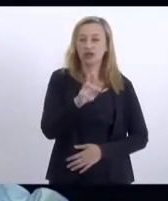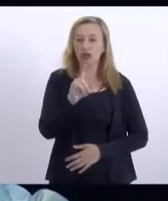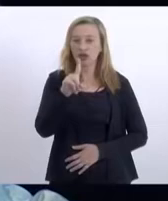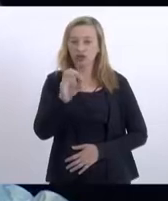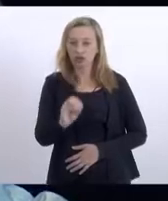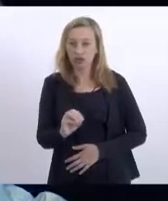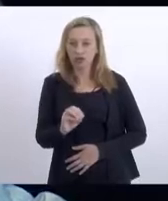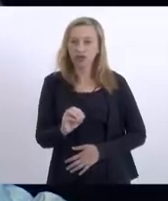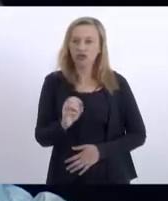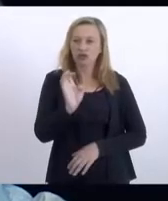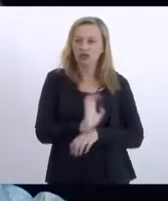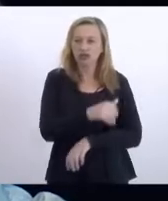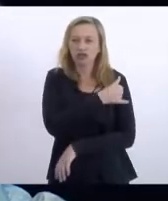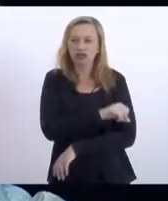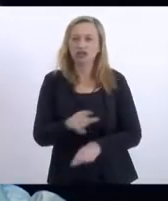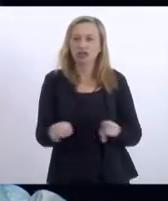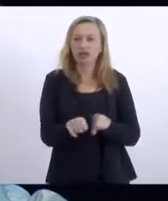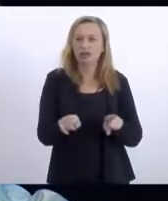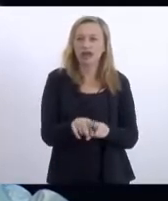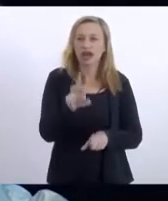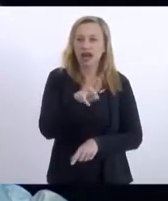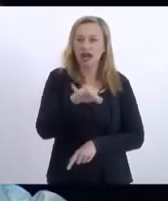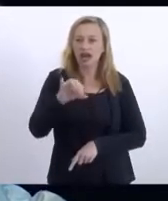a Rio Indústria.